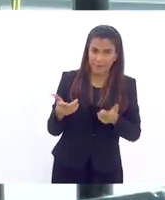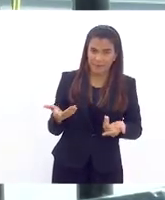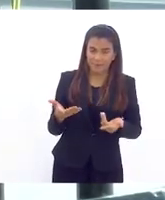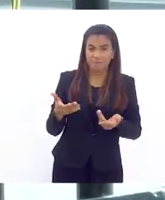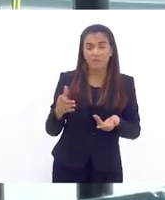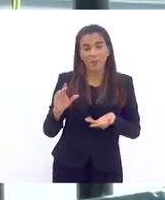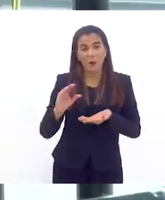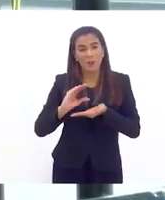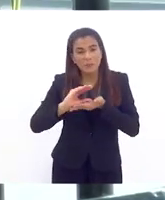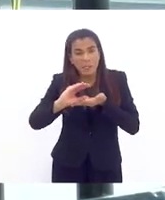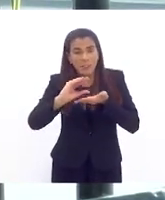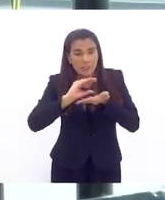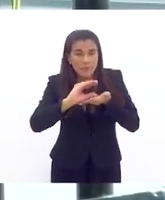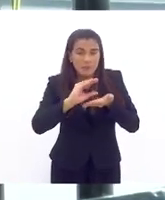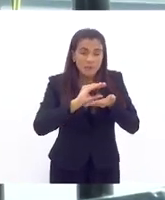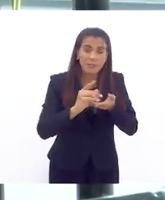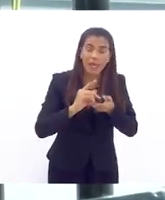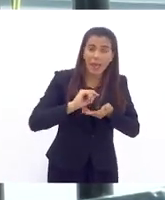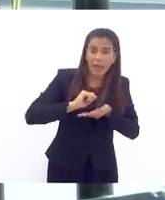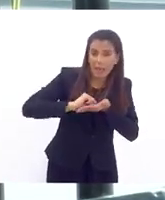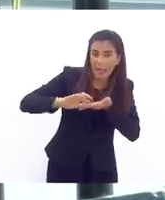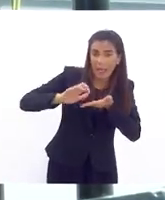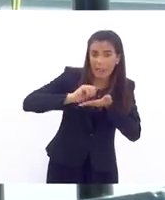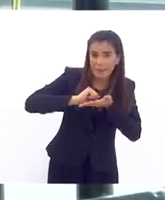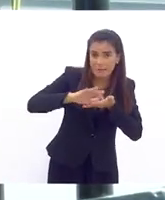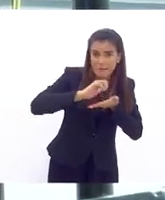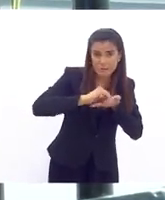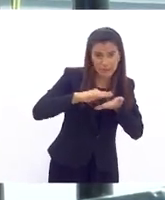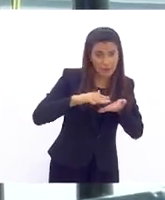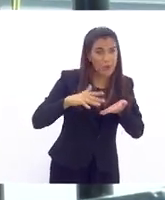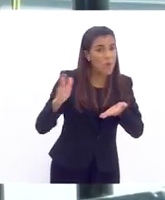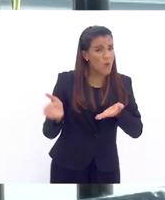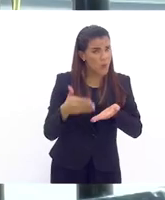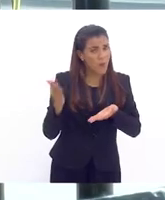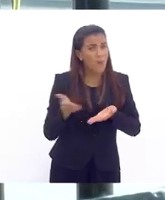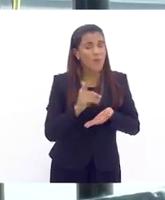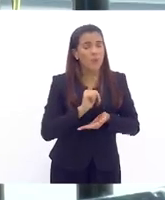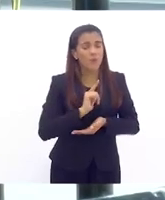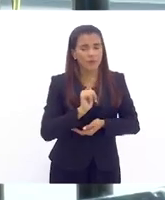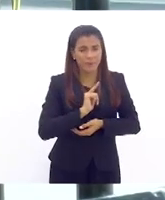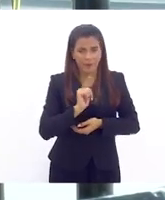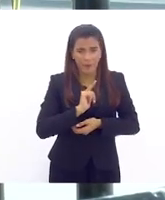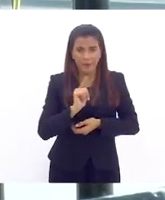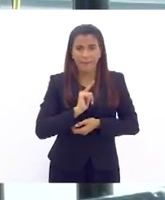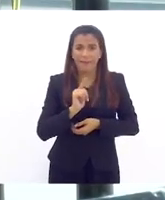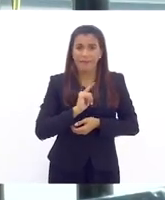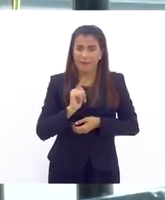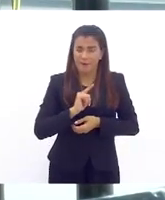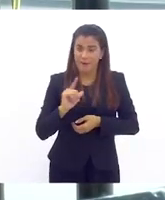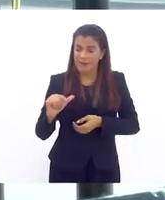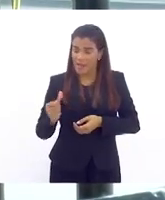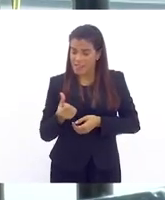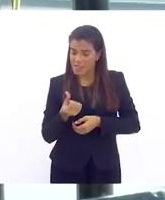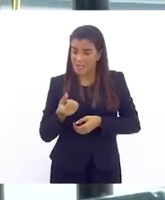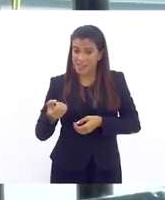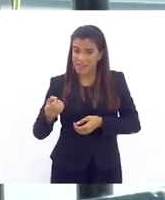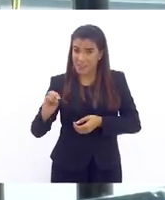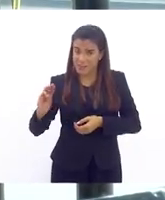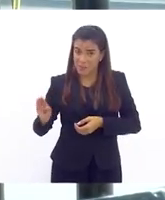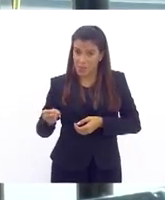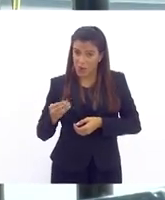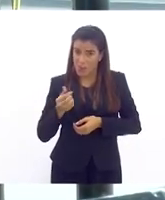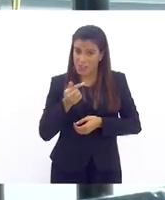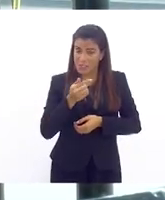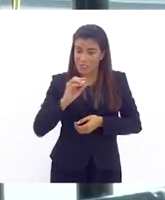desses recursos que são minimamente gastos porque o recurso Ele é abundante você veio uma crescente você teve 600 milhões depois você